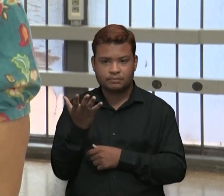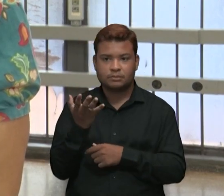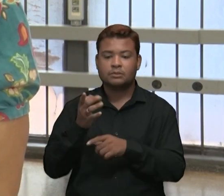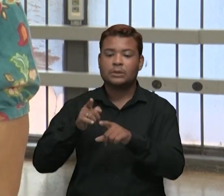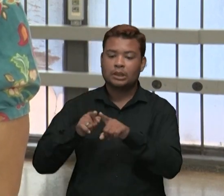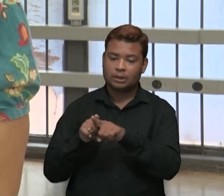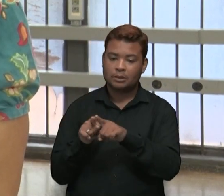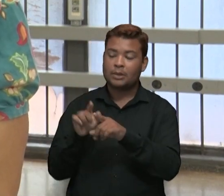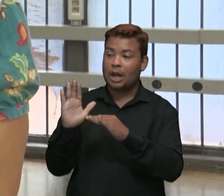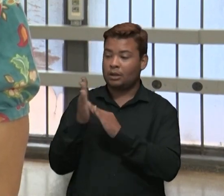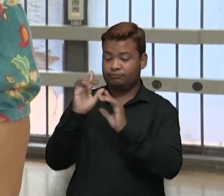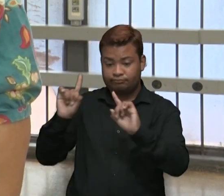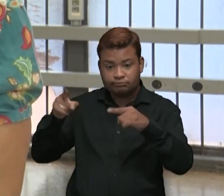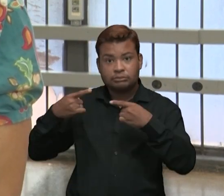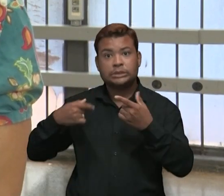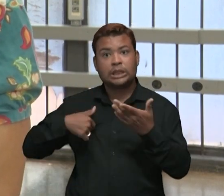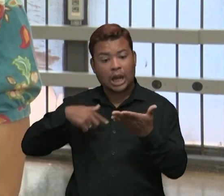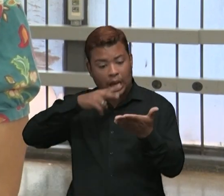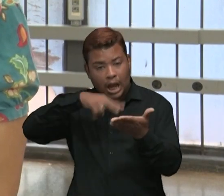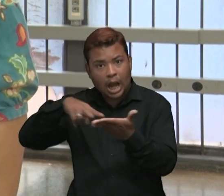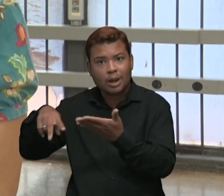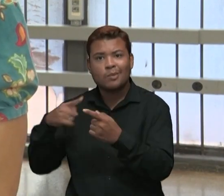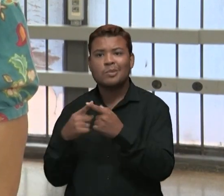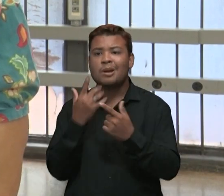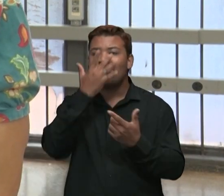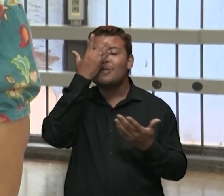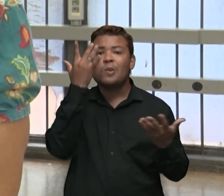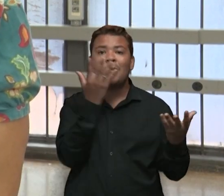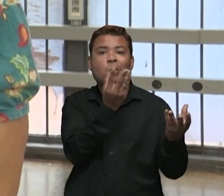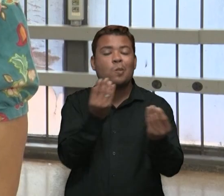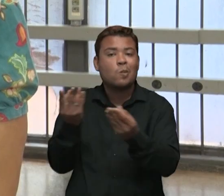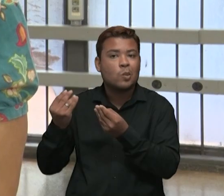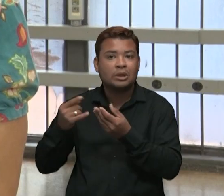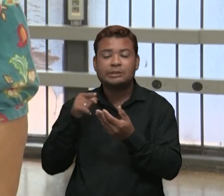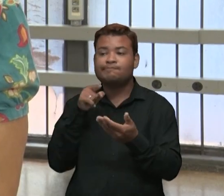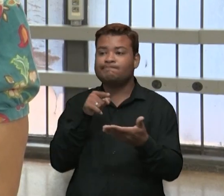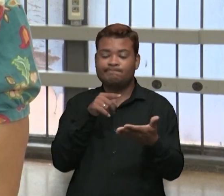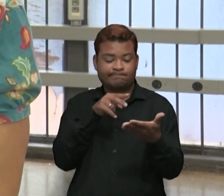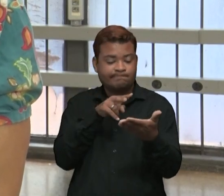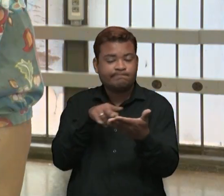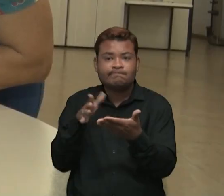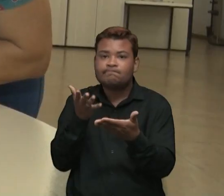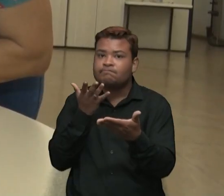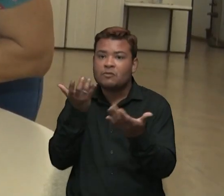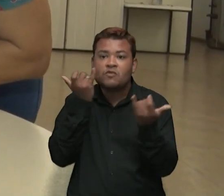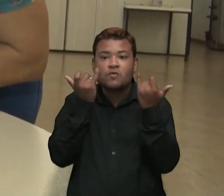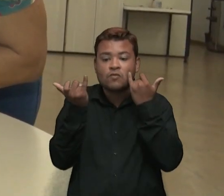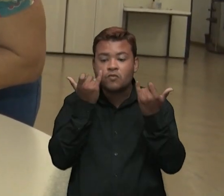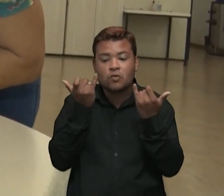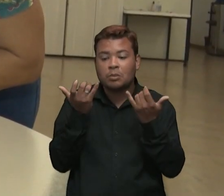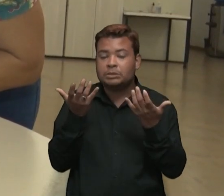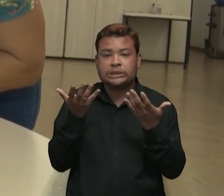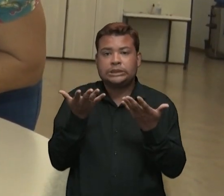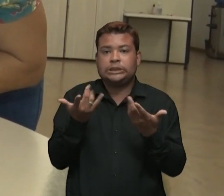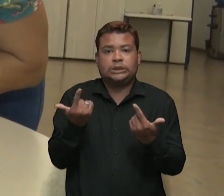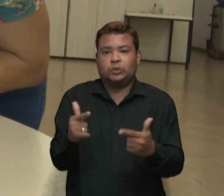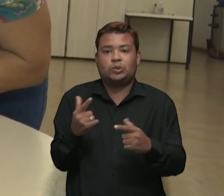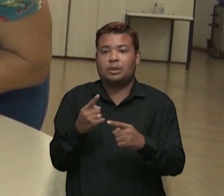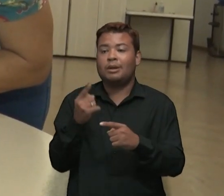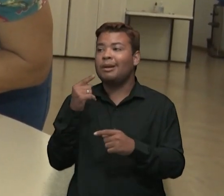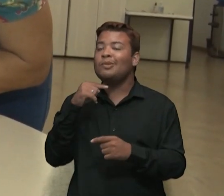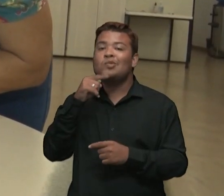instiga mais a leitura, porque muitas pessoas não tendo essas informações, não têm ânimo de procurar